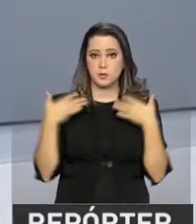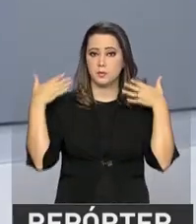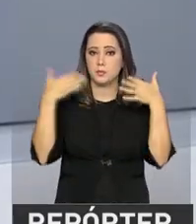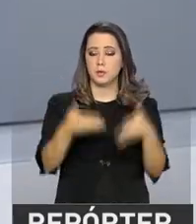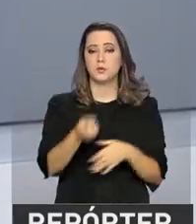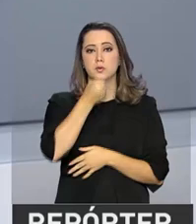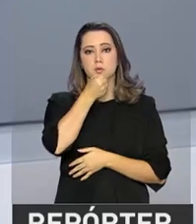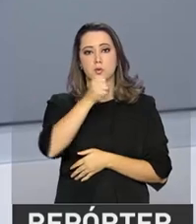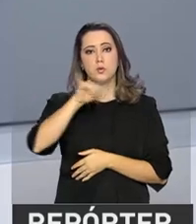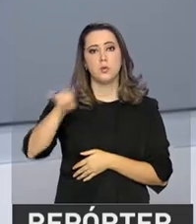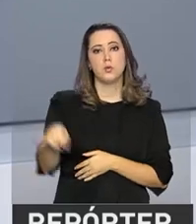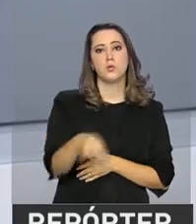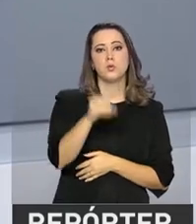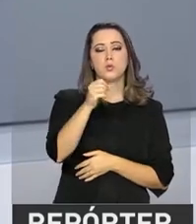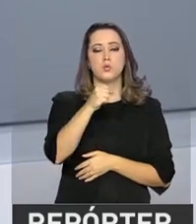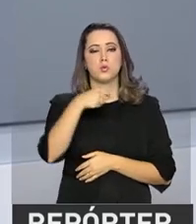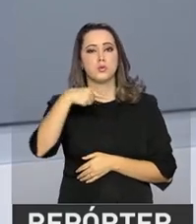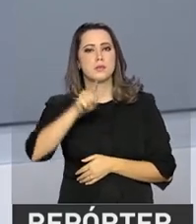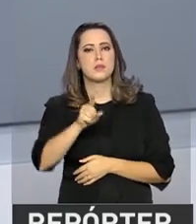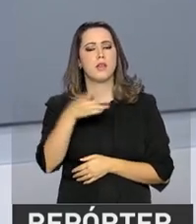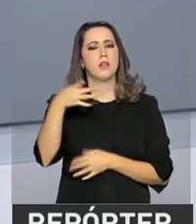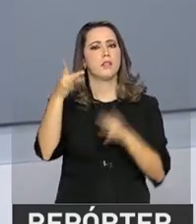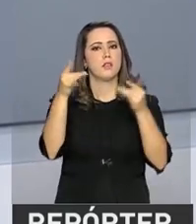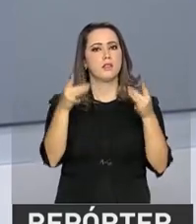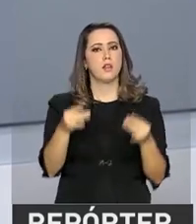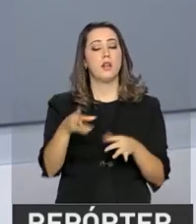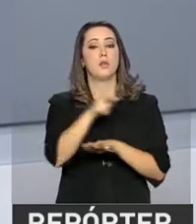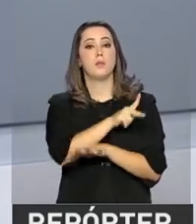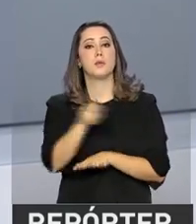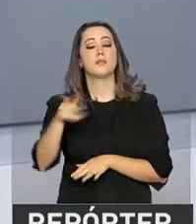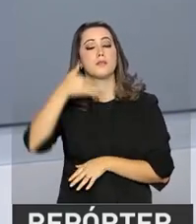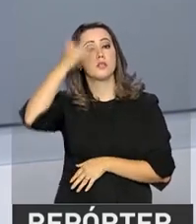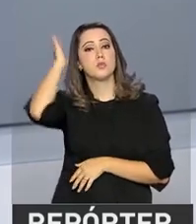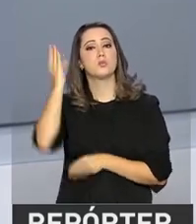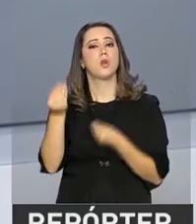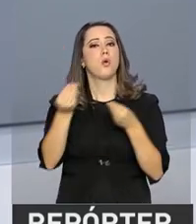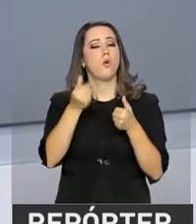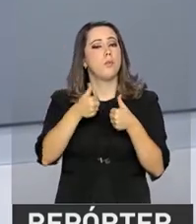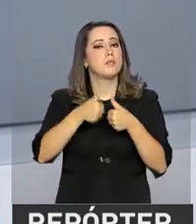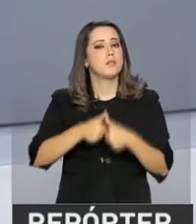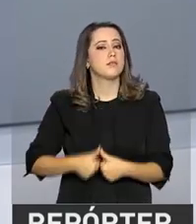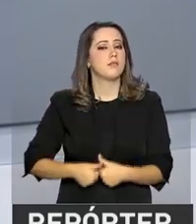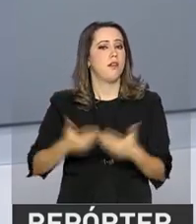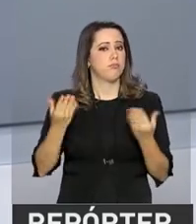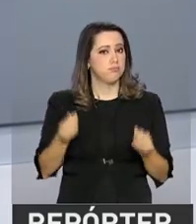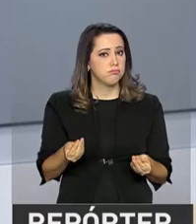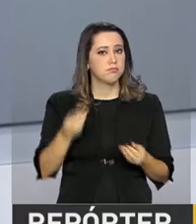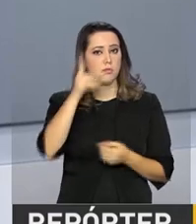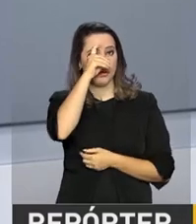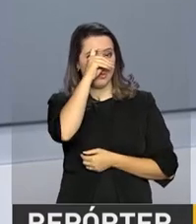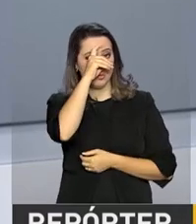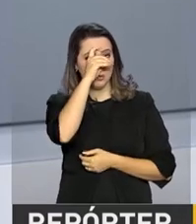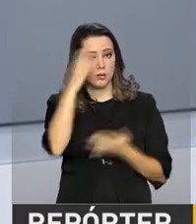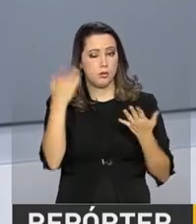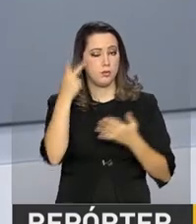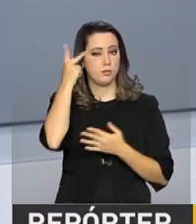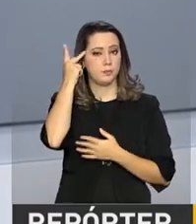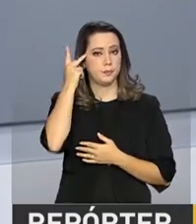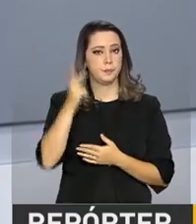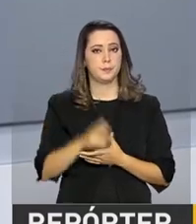do repórter josé luiz filho que tem informações sobre o presidente michel temer que está internado no hospital sírio libanês em são